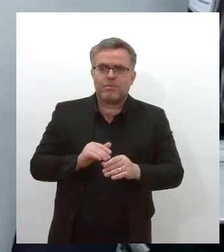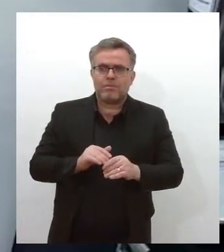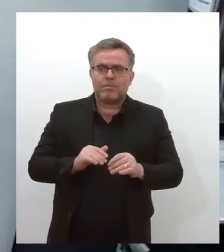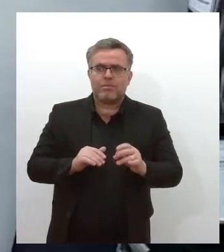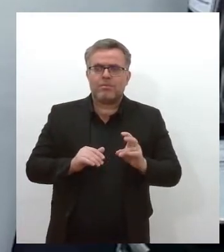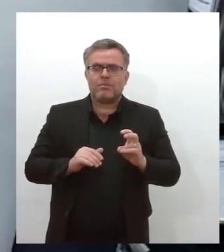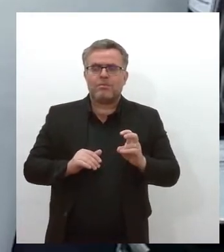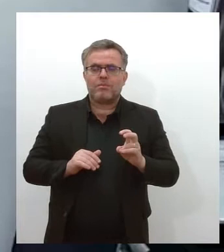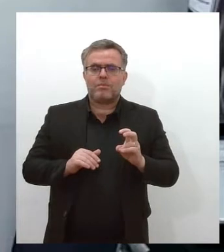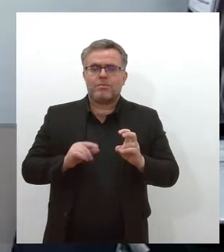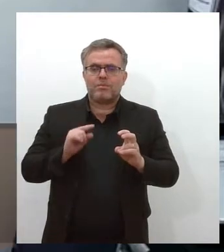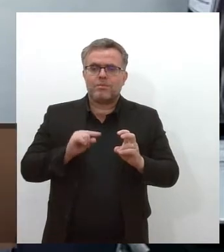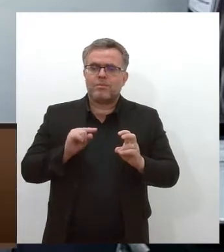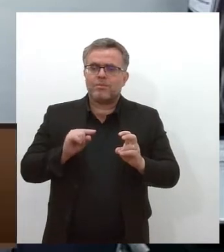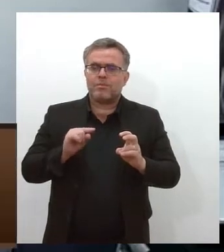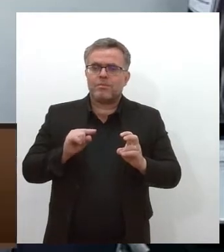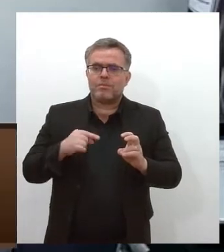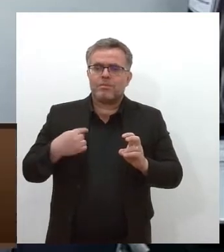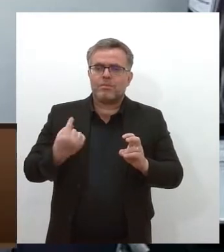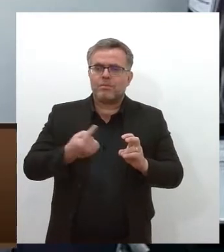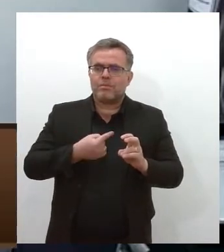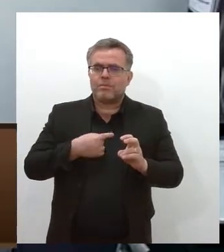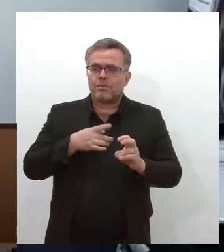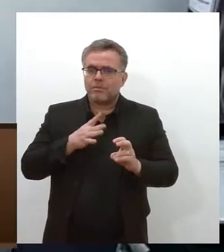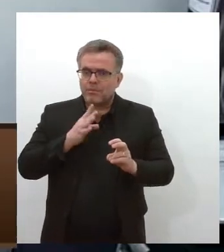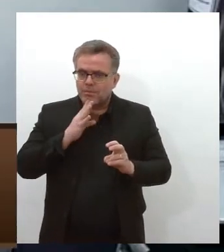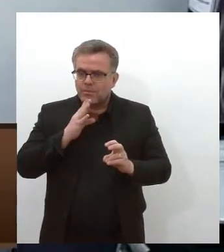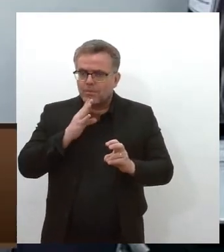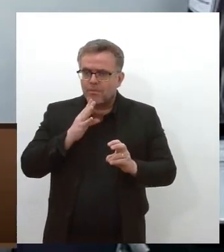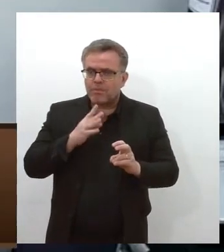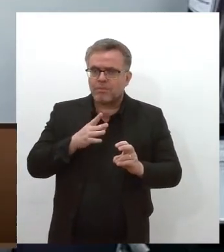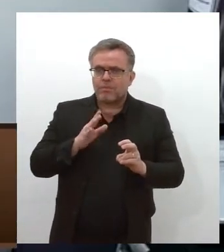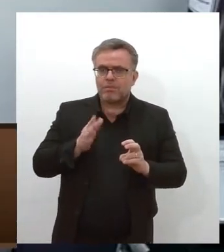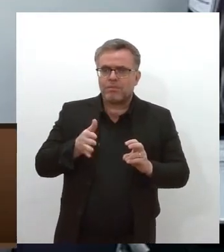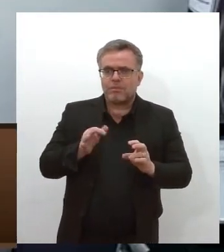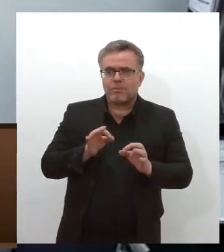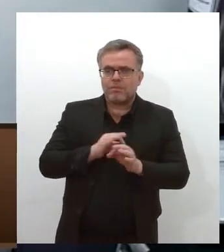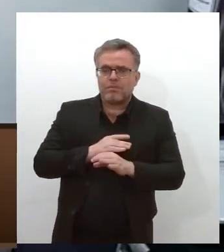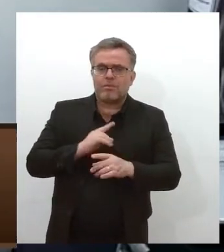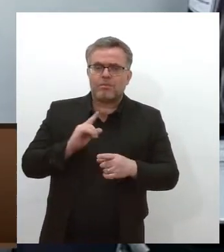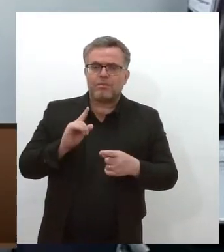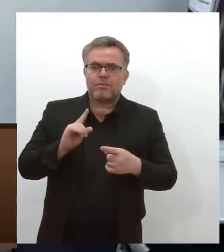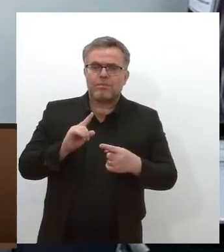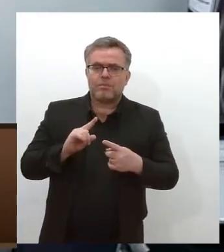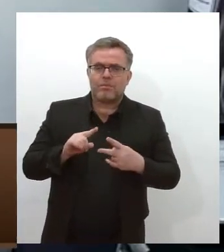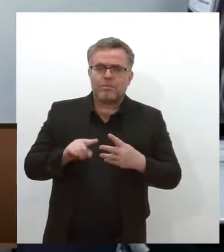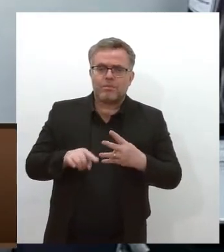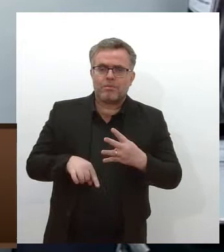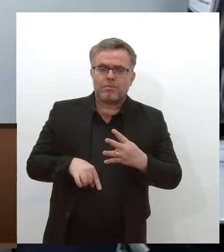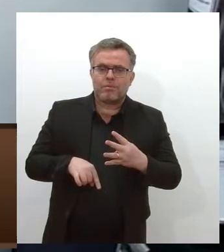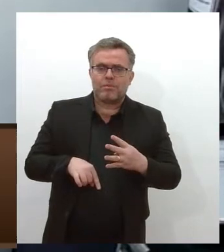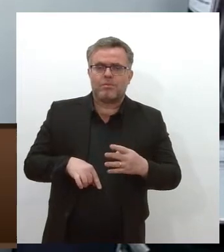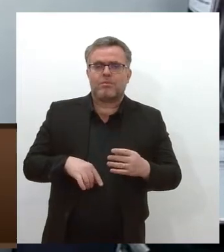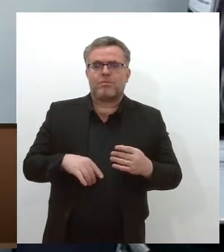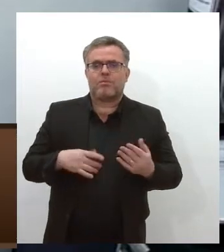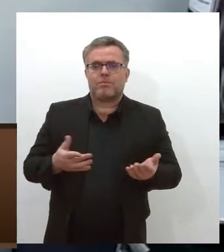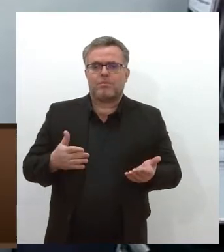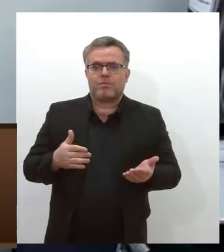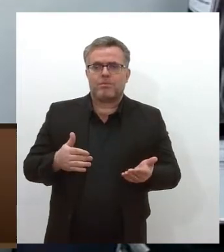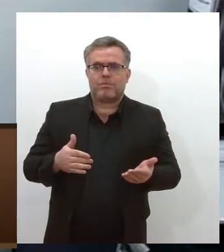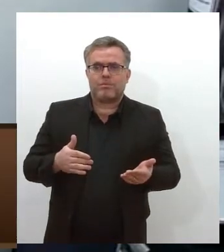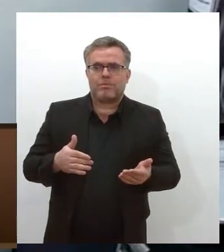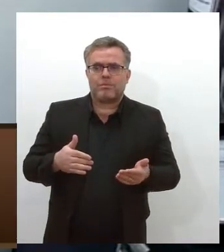nós sabemos, como já foi falado por vocês. O que eu estou querendo dizer? Nessa eleição geral, onde 5 cargos eles